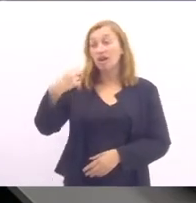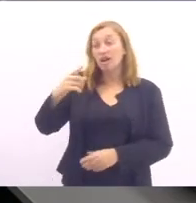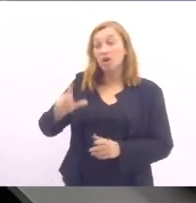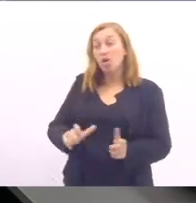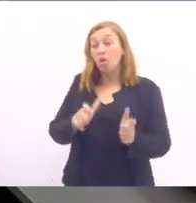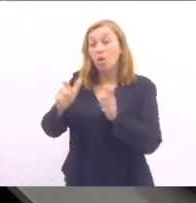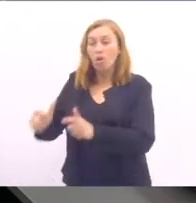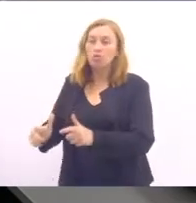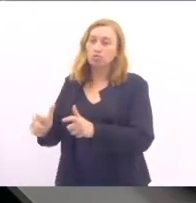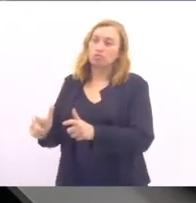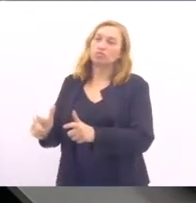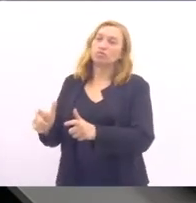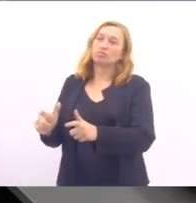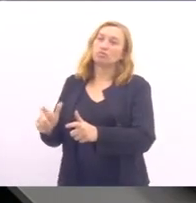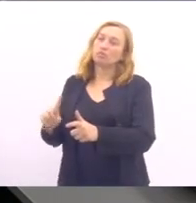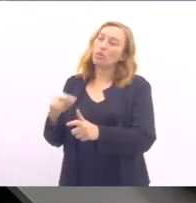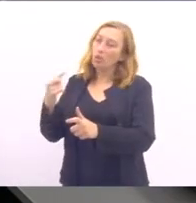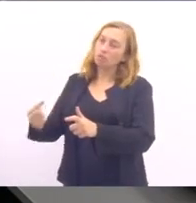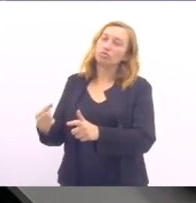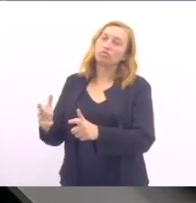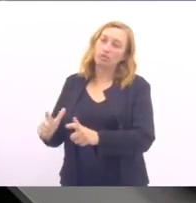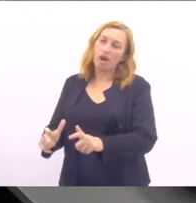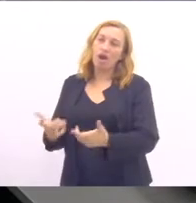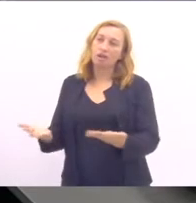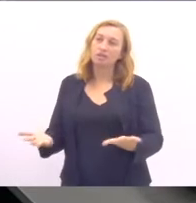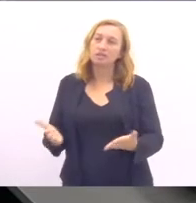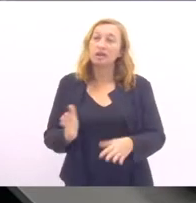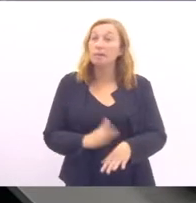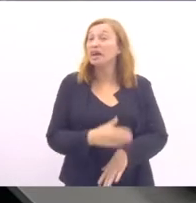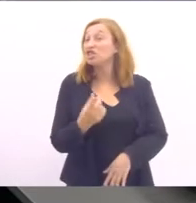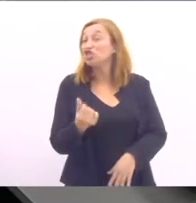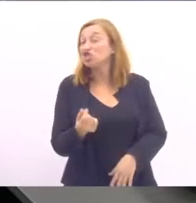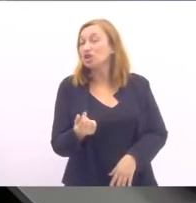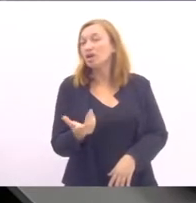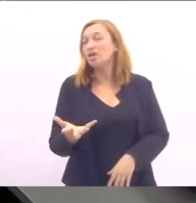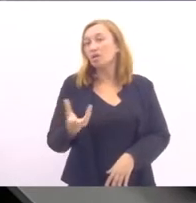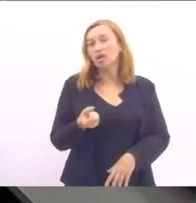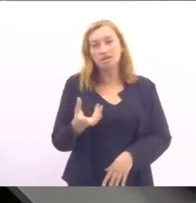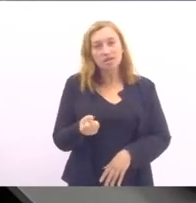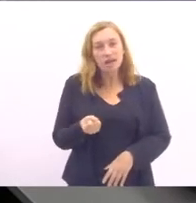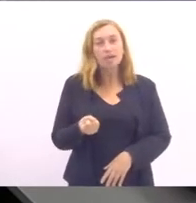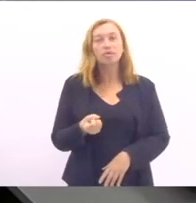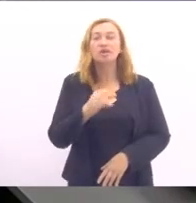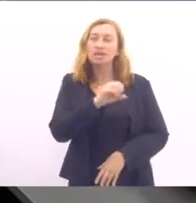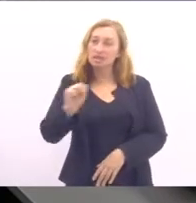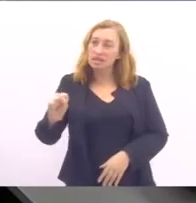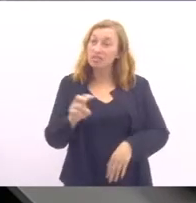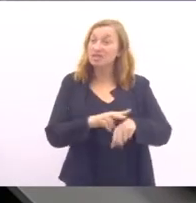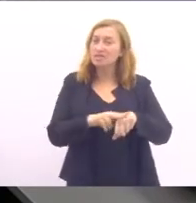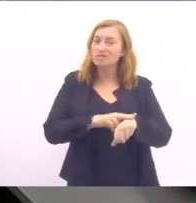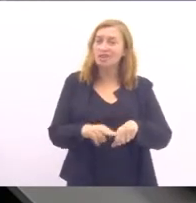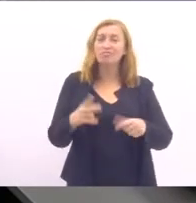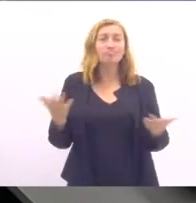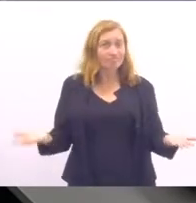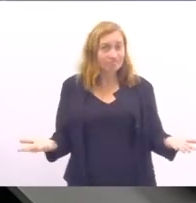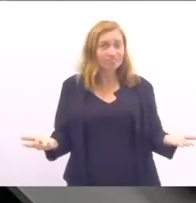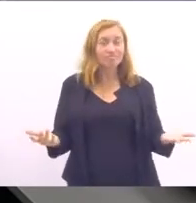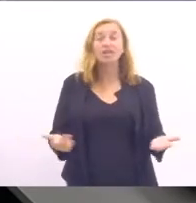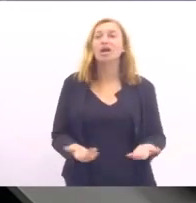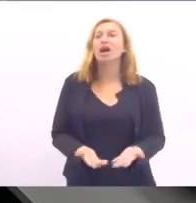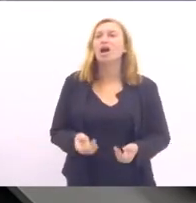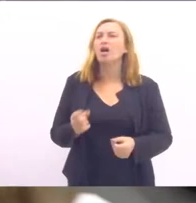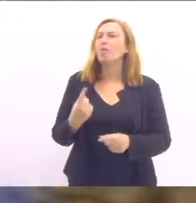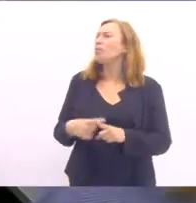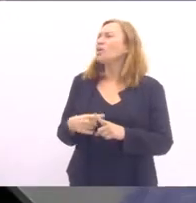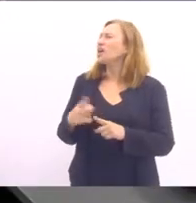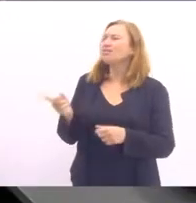aterro sanitário. E ainda ganha mais dinheiro, ainda ganha mais din-din do ICMS verde. Por que não faz? Aí eu falo, mas